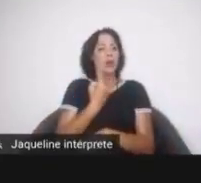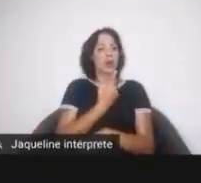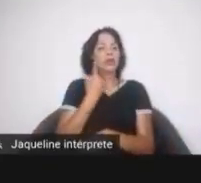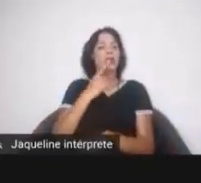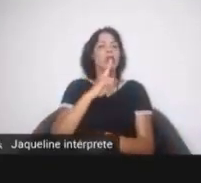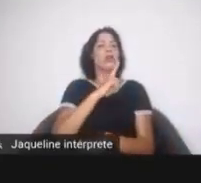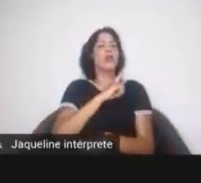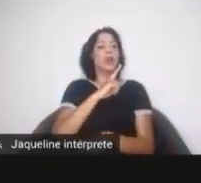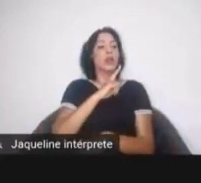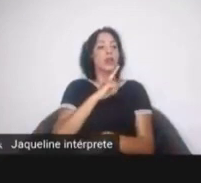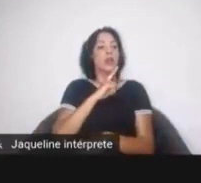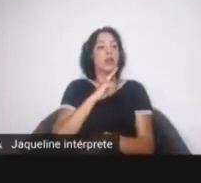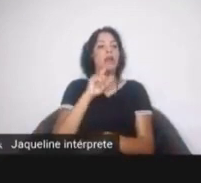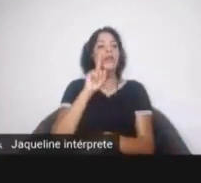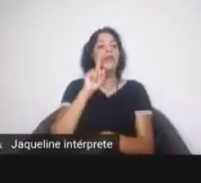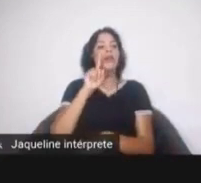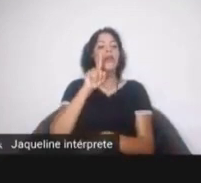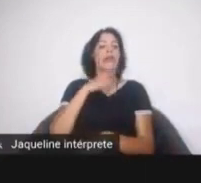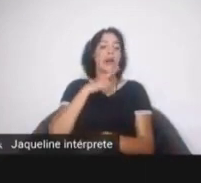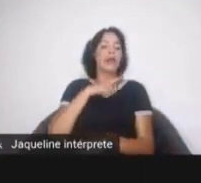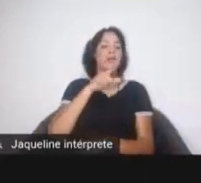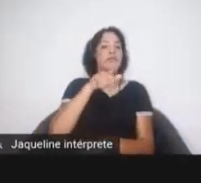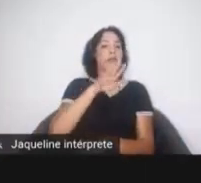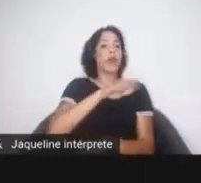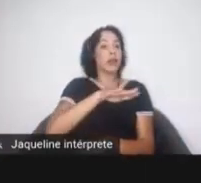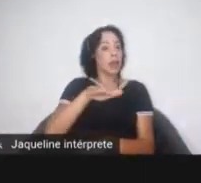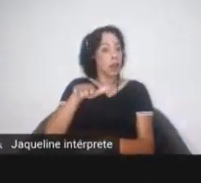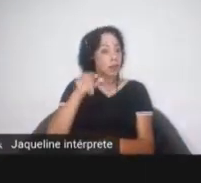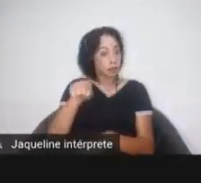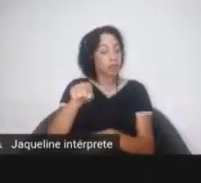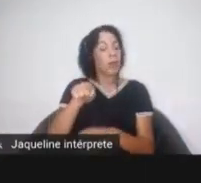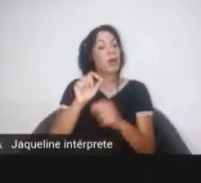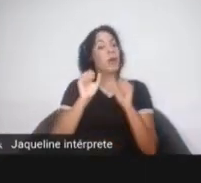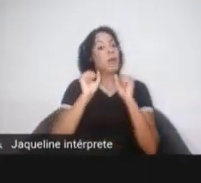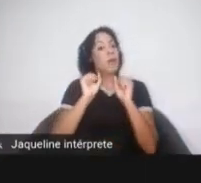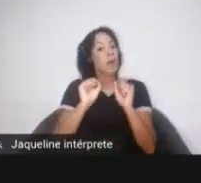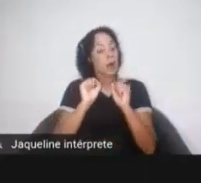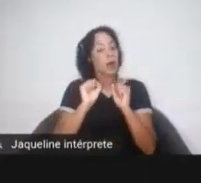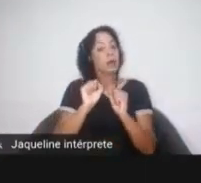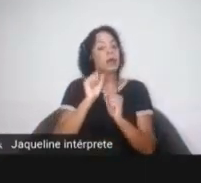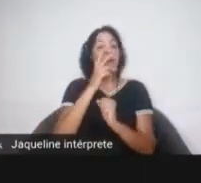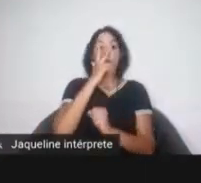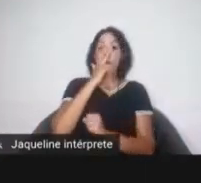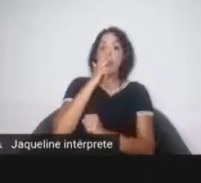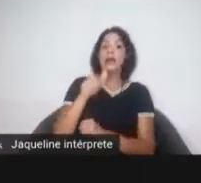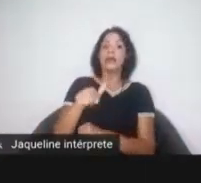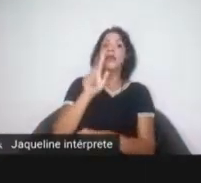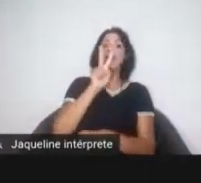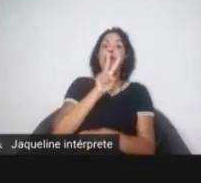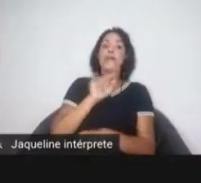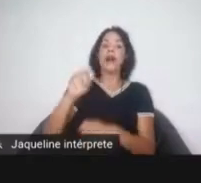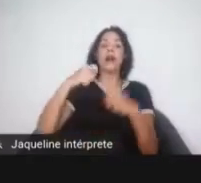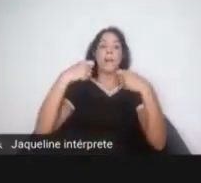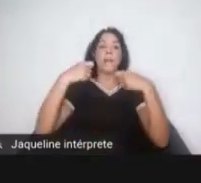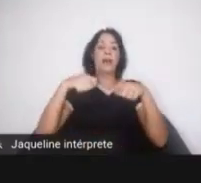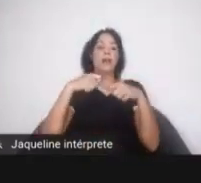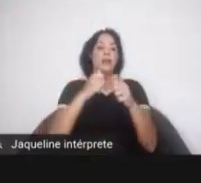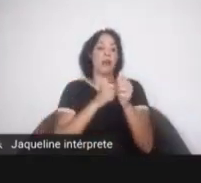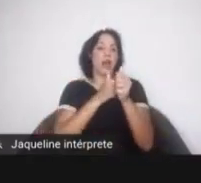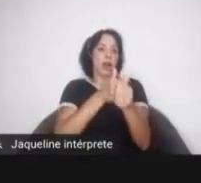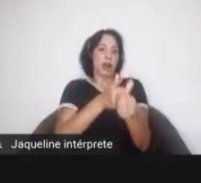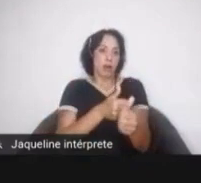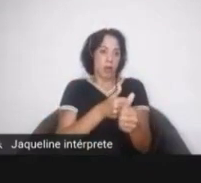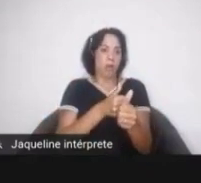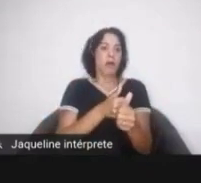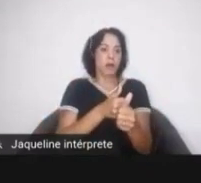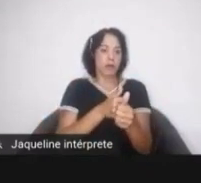temos essas crianças, possivelmente possam ser crianças que necessitem desse acompanhamento.